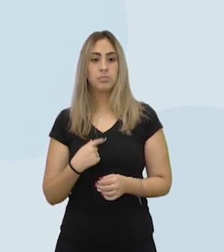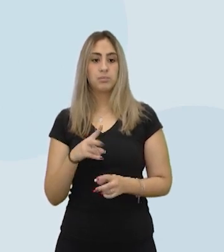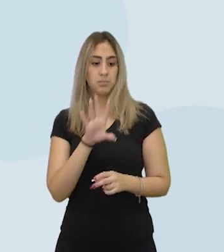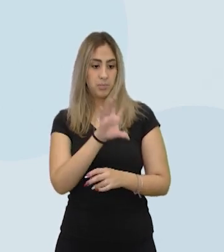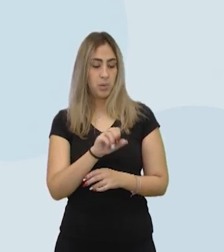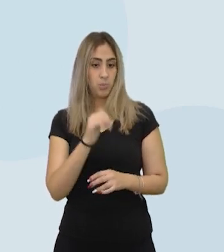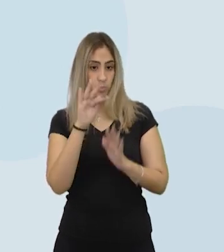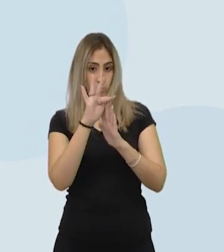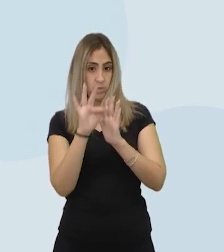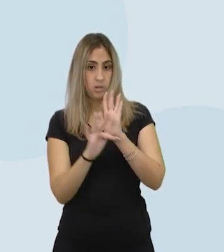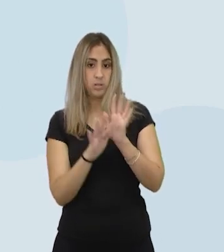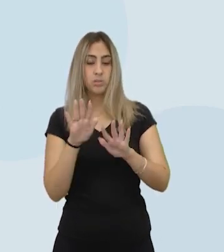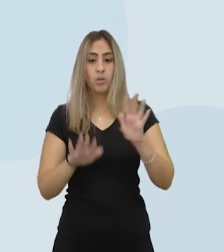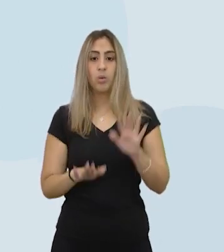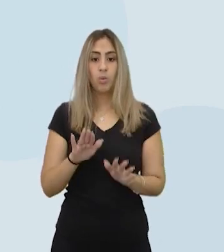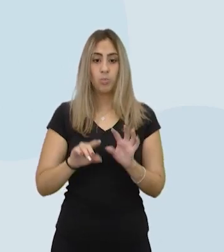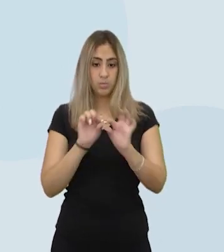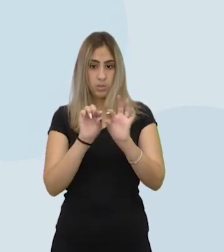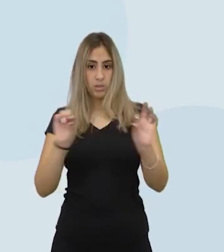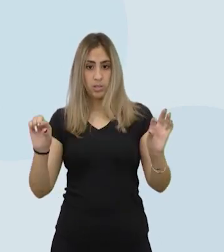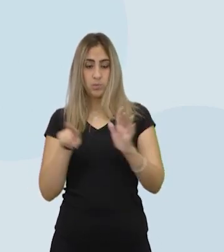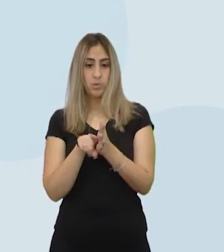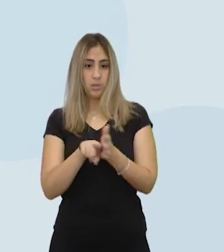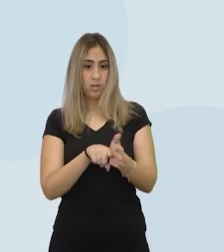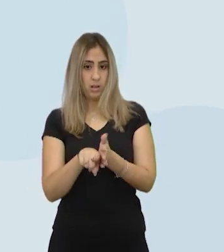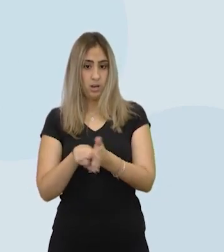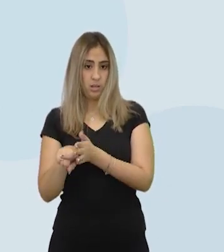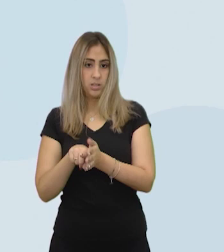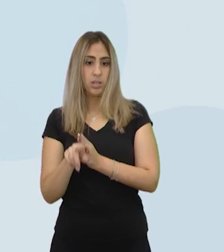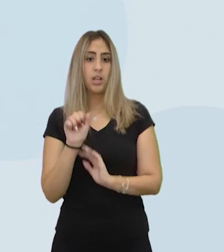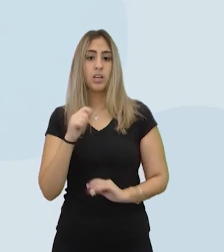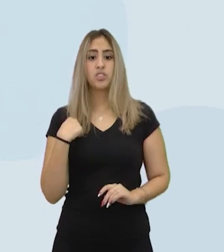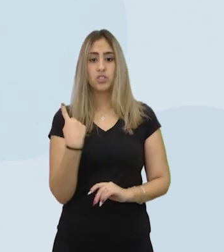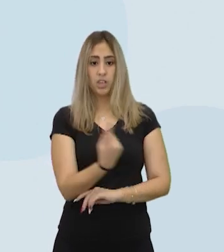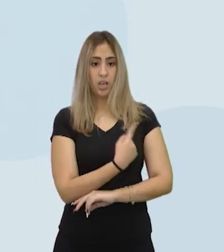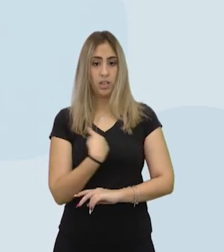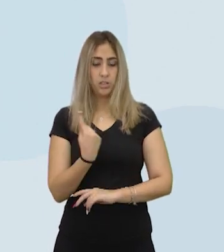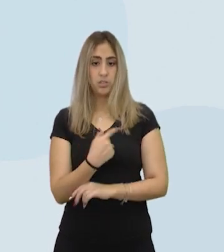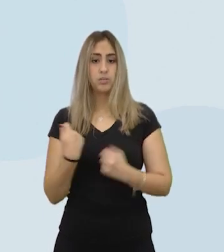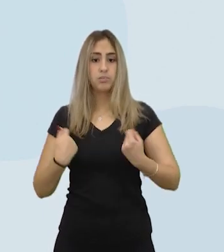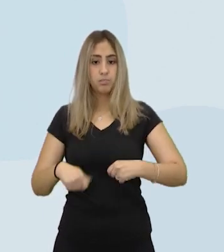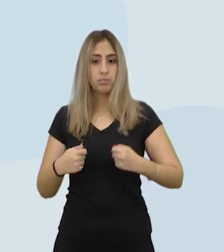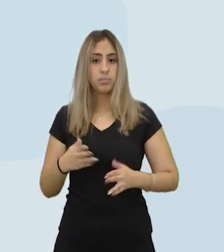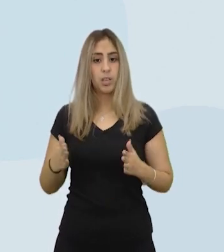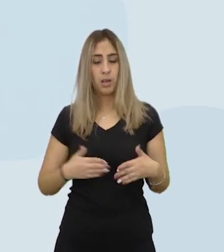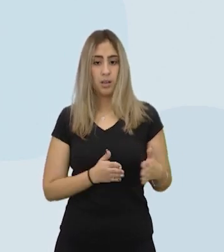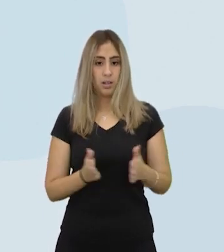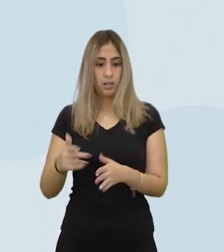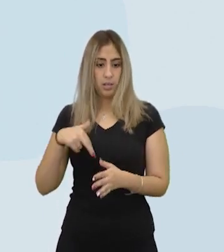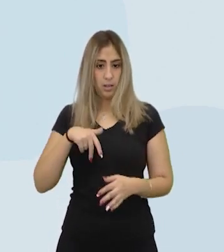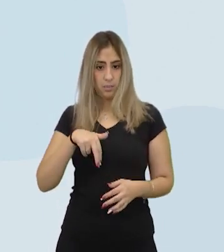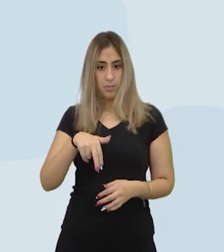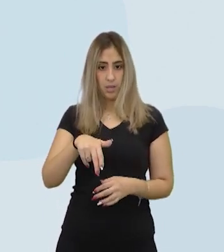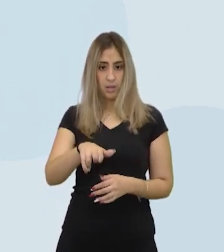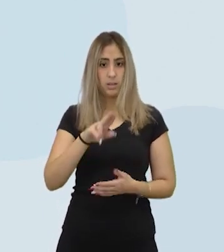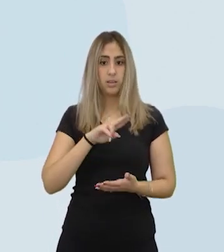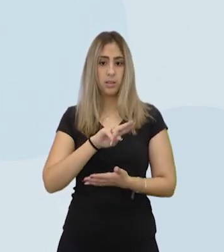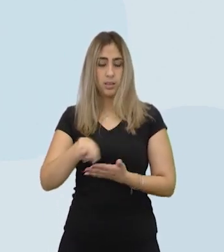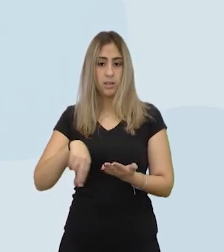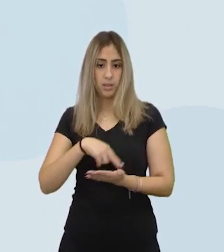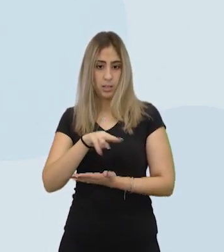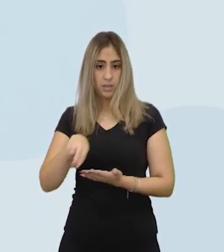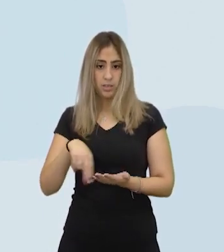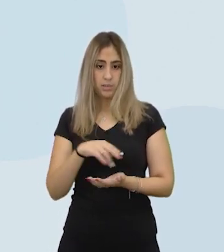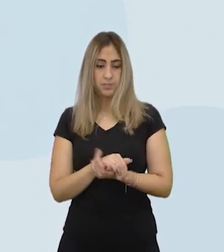do texto alguns trechos para análise. Mais uma aqui, ó. A gente tem que caminhar. Então, ó, a gente tem que caminhar, temos